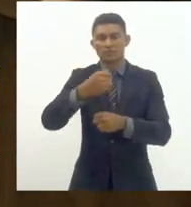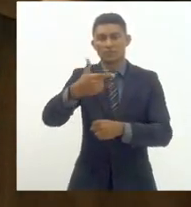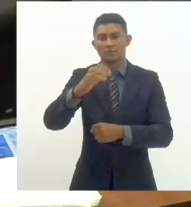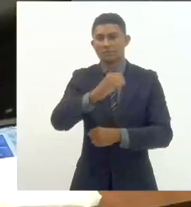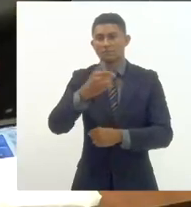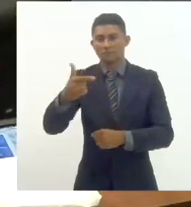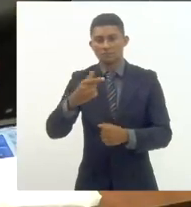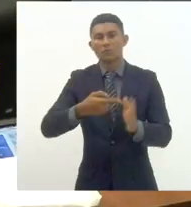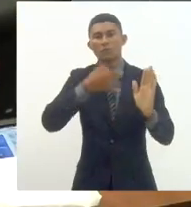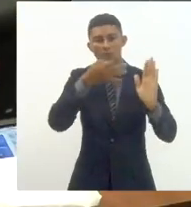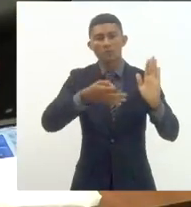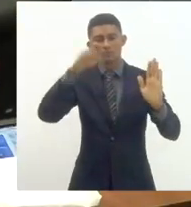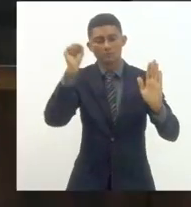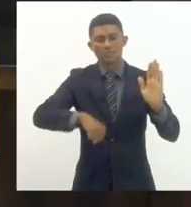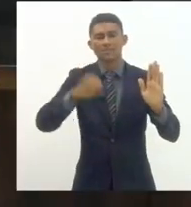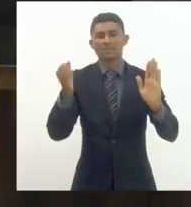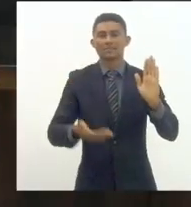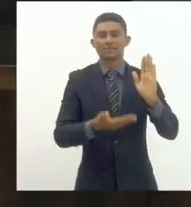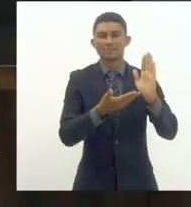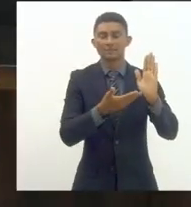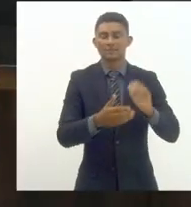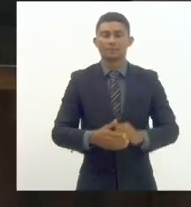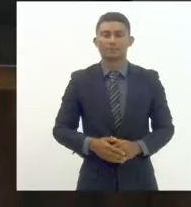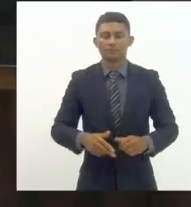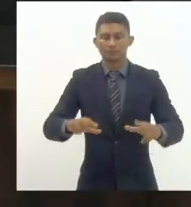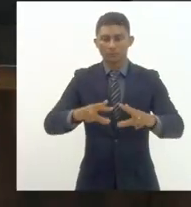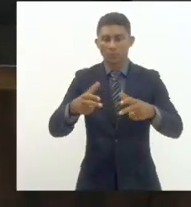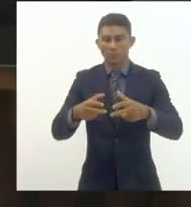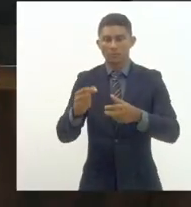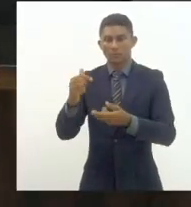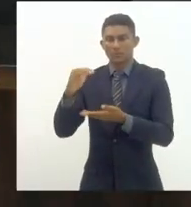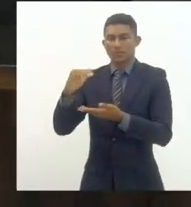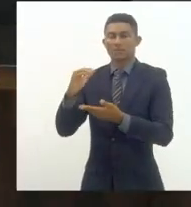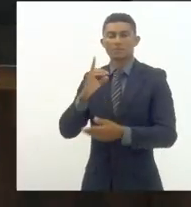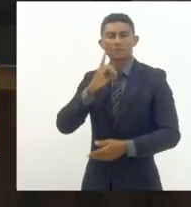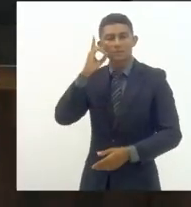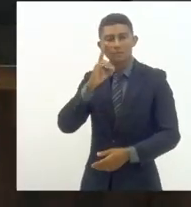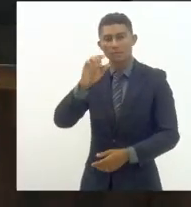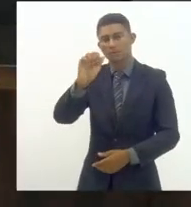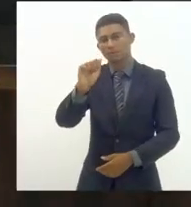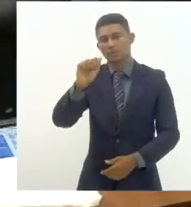favorável. Pela Comissão de Orçamento, deputado Anderson Moraes.